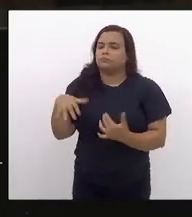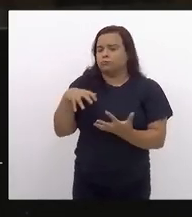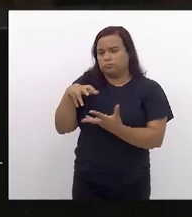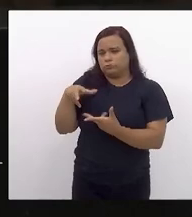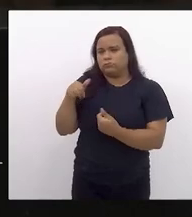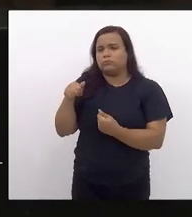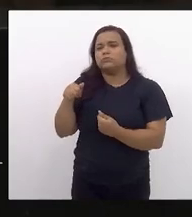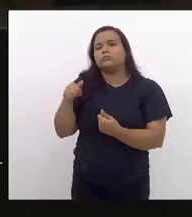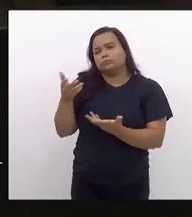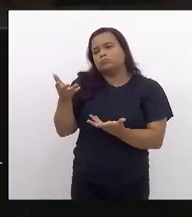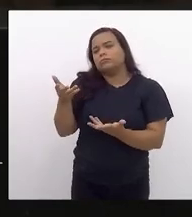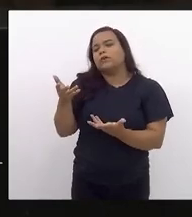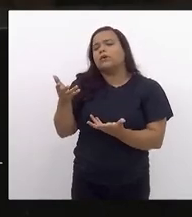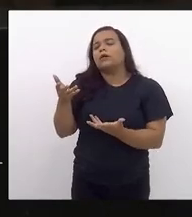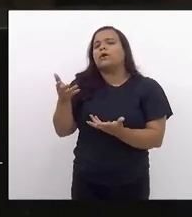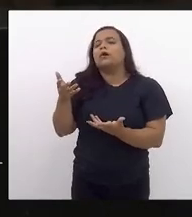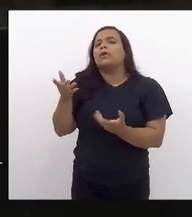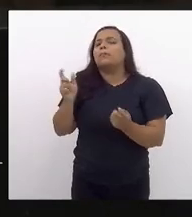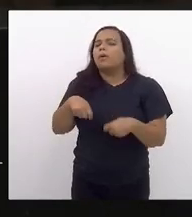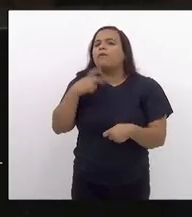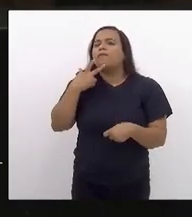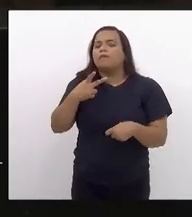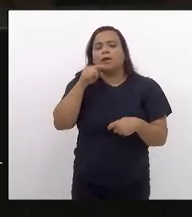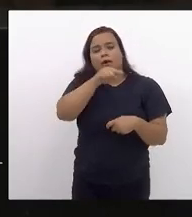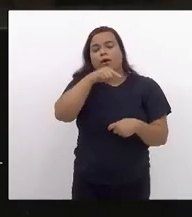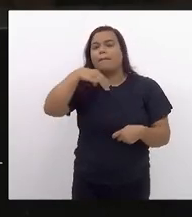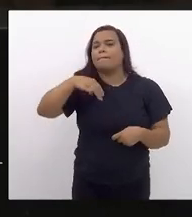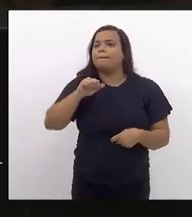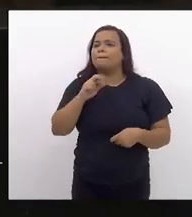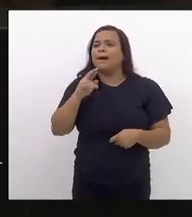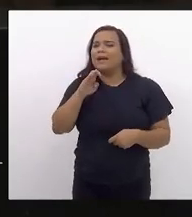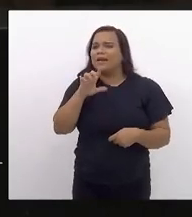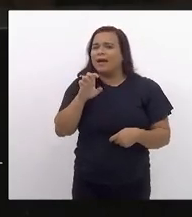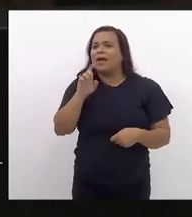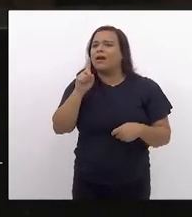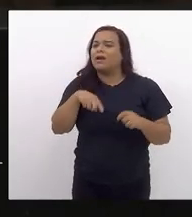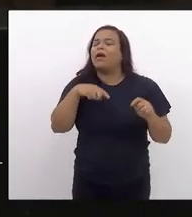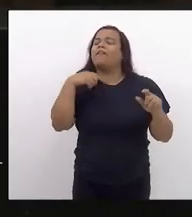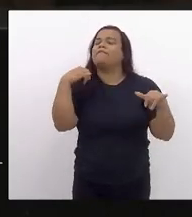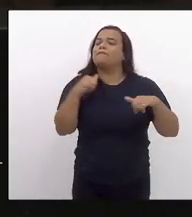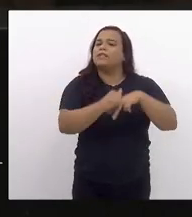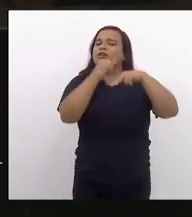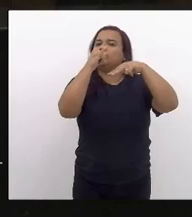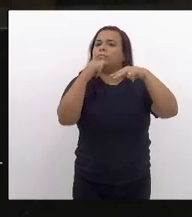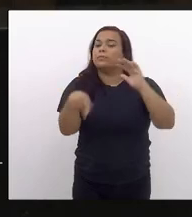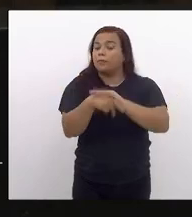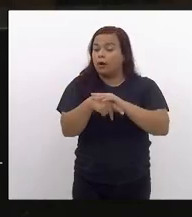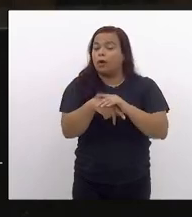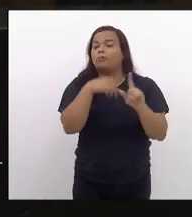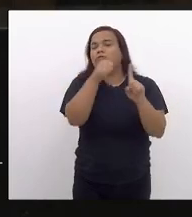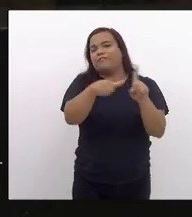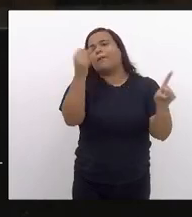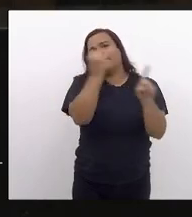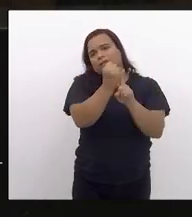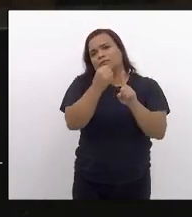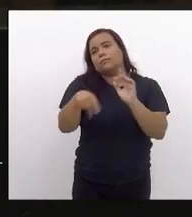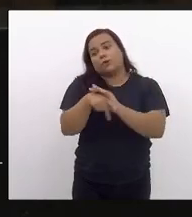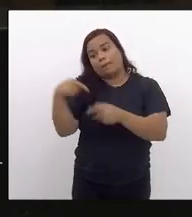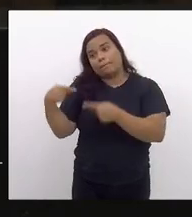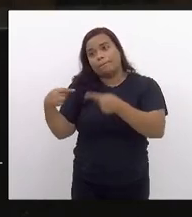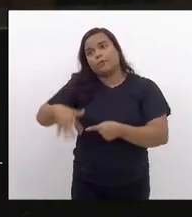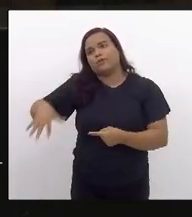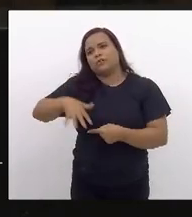Marielle foi vítima de feminicídio político, que ela não foi a primeira, infelizmente, da maneira